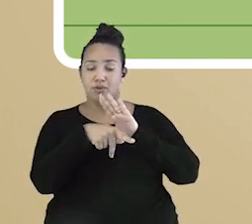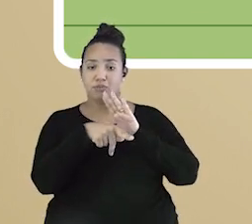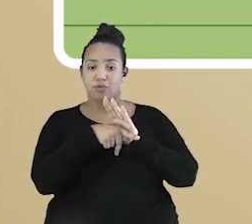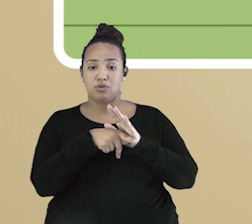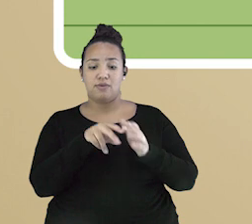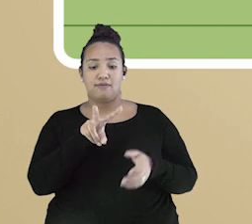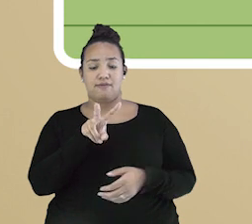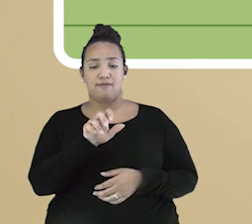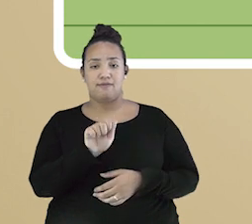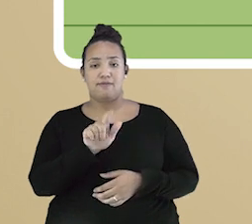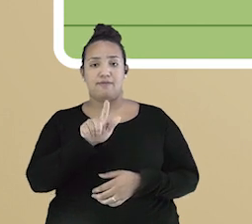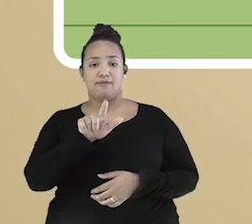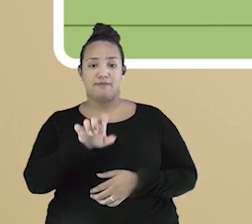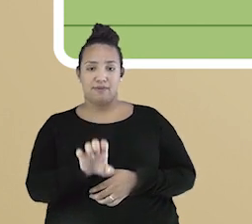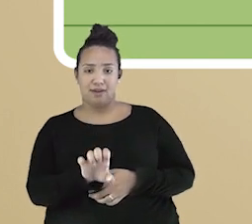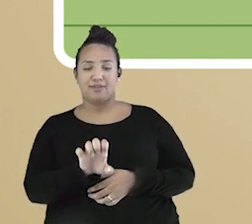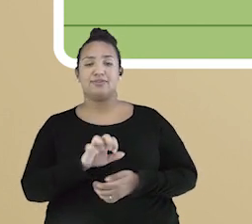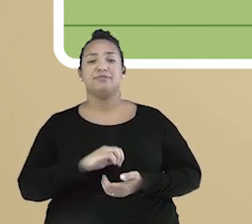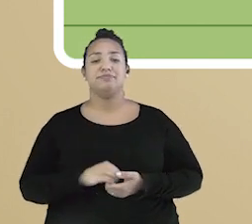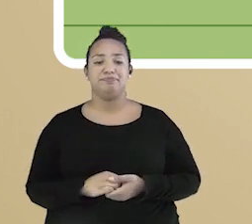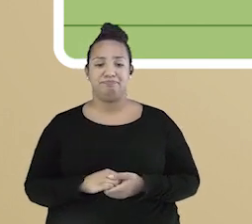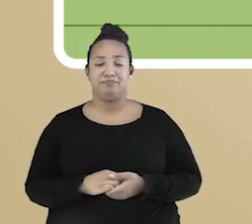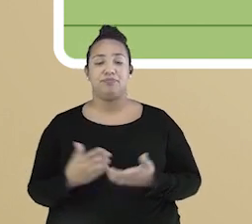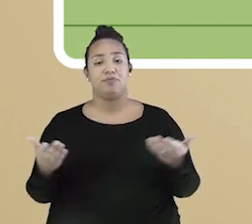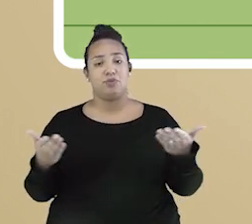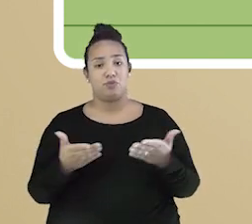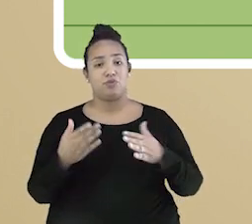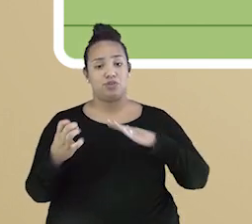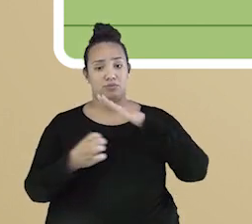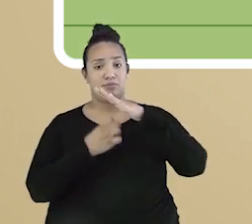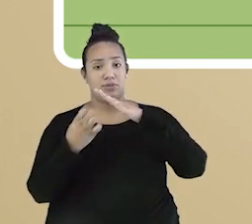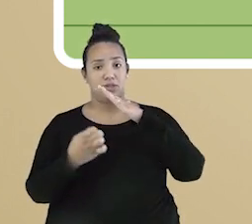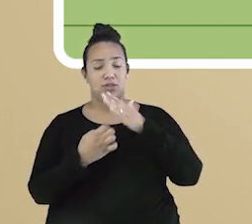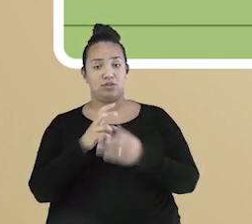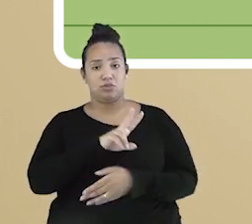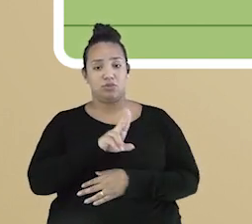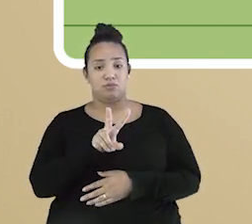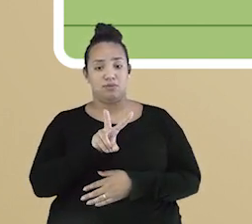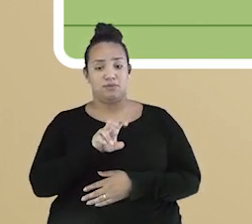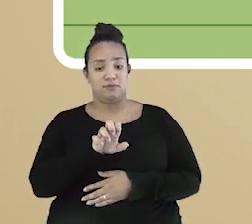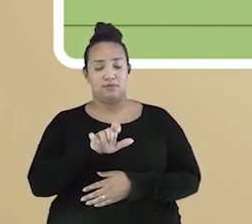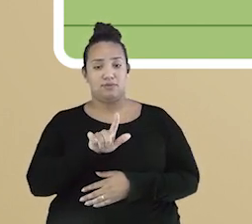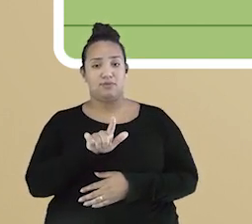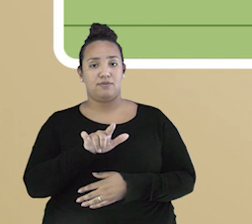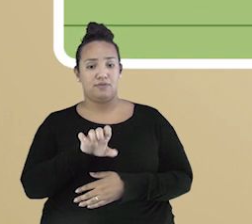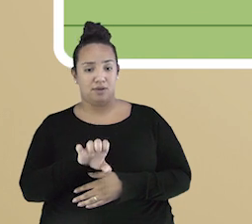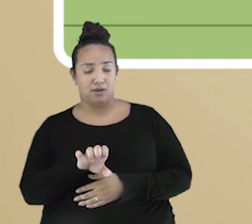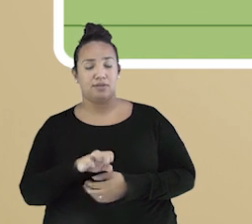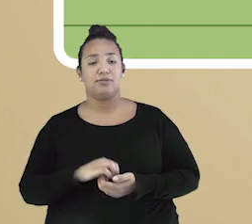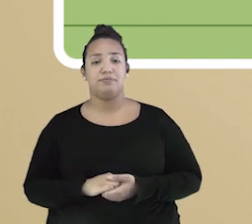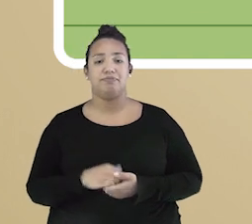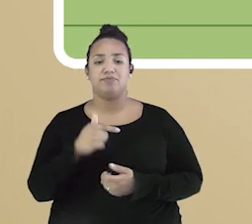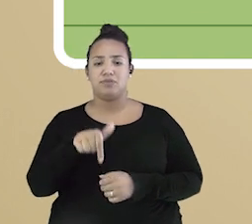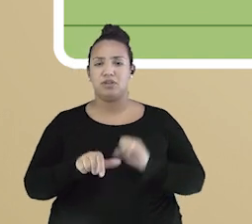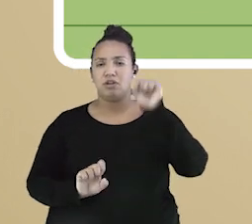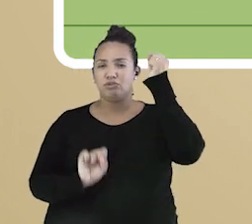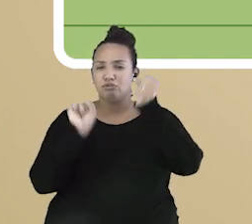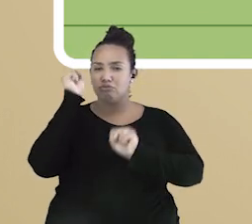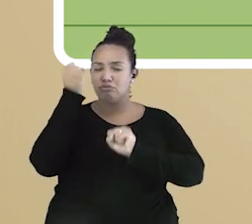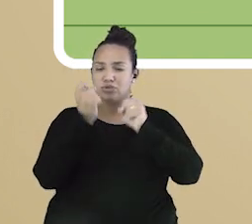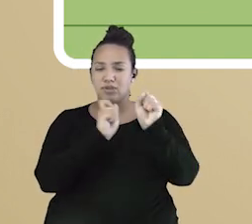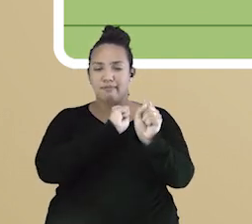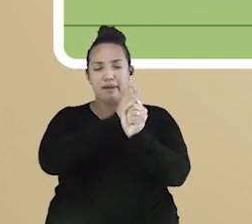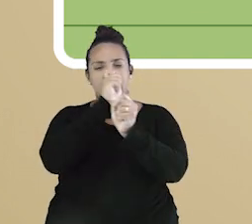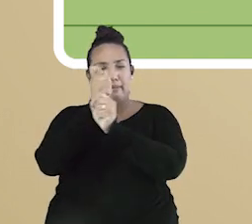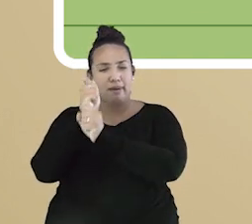da Companhia Vale do Rio Doce, atualmente chamada de Vale. E para construir essas grandes indústrias, foi